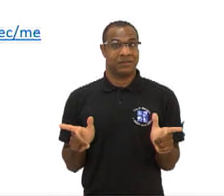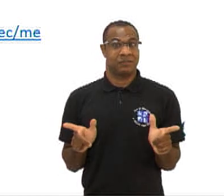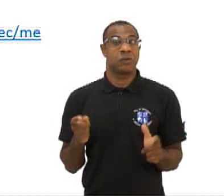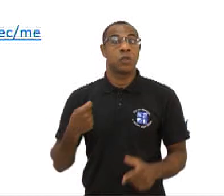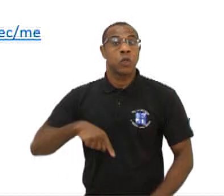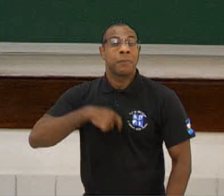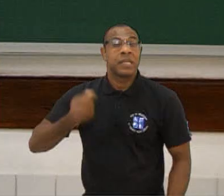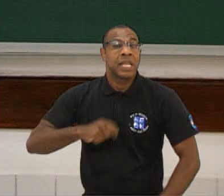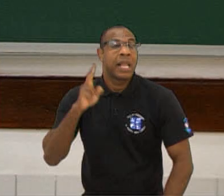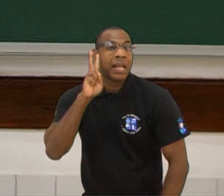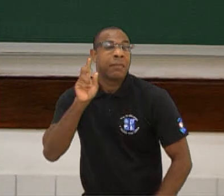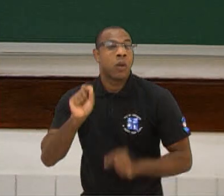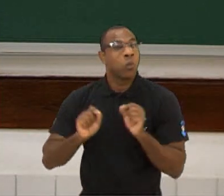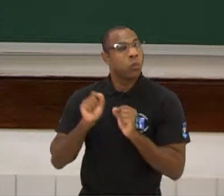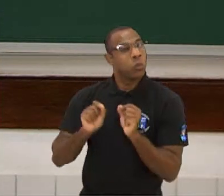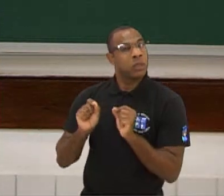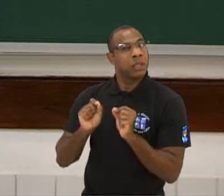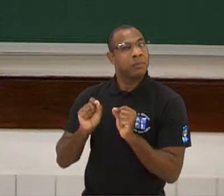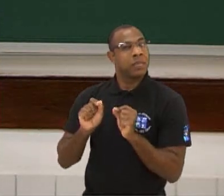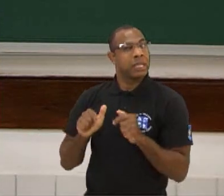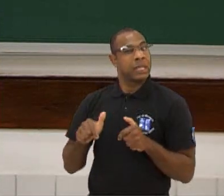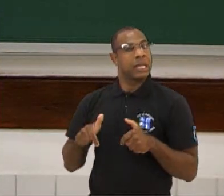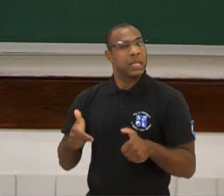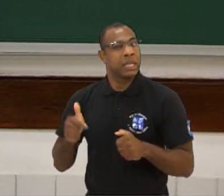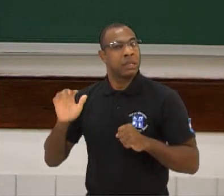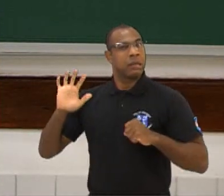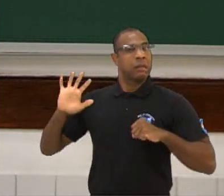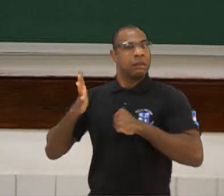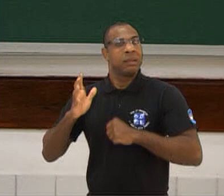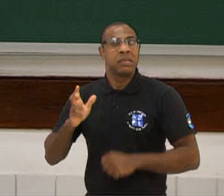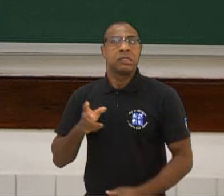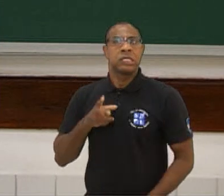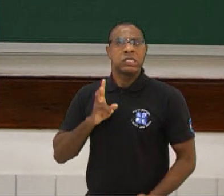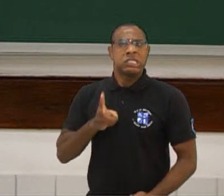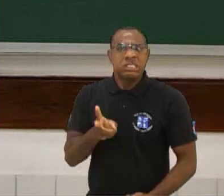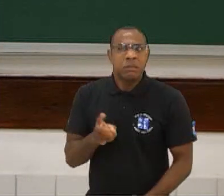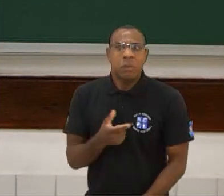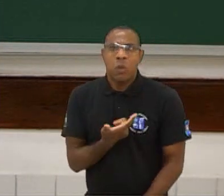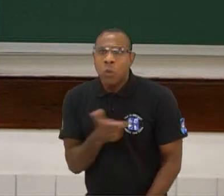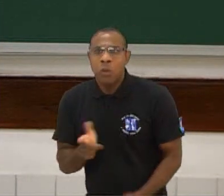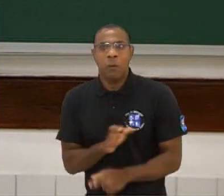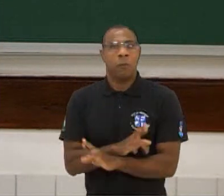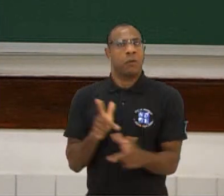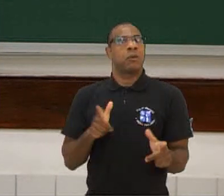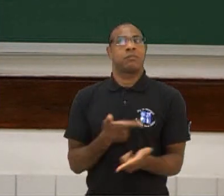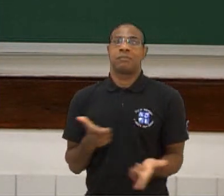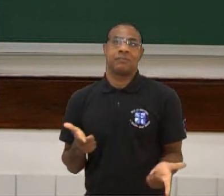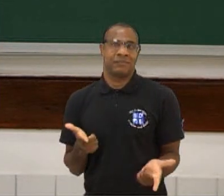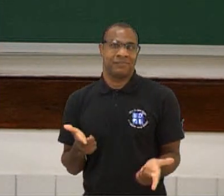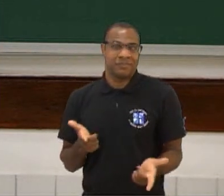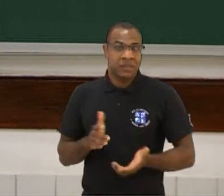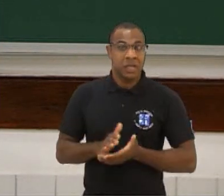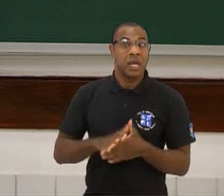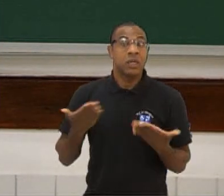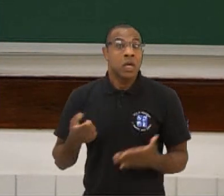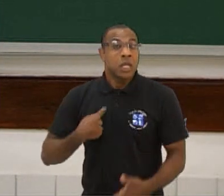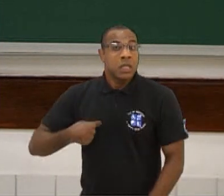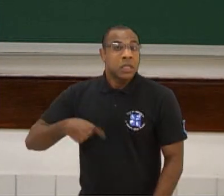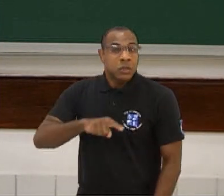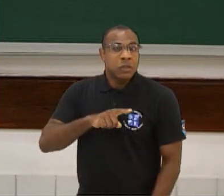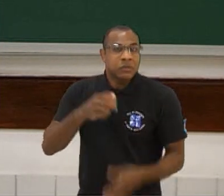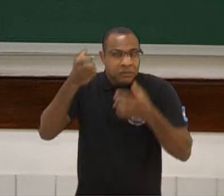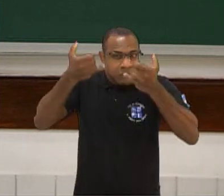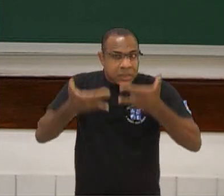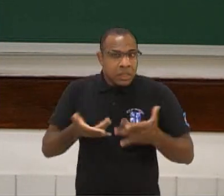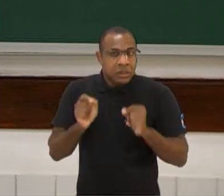lembrar que o par ação e reação, eles sempre ocorrem em corpos distintos. Então, quando a gente está falando